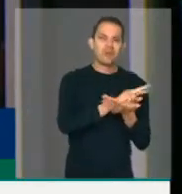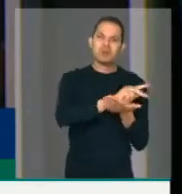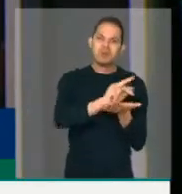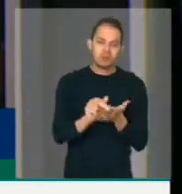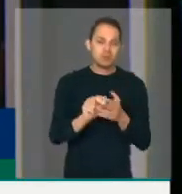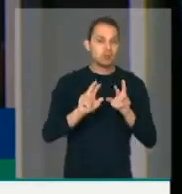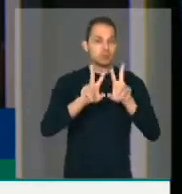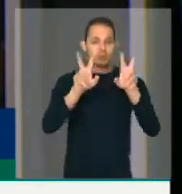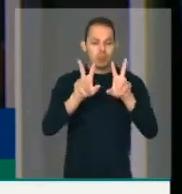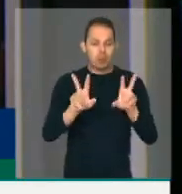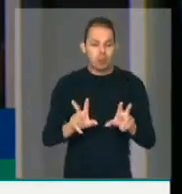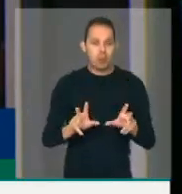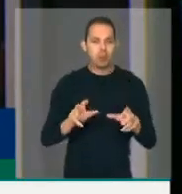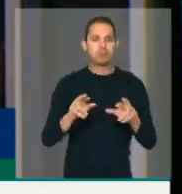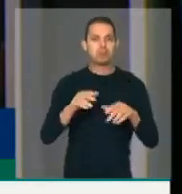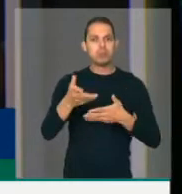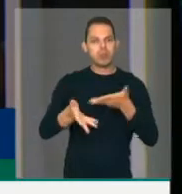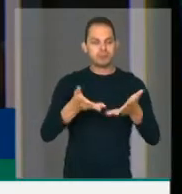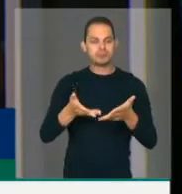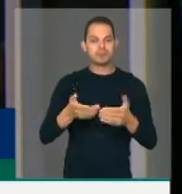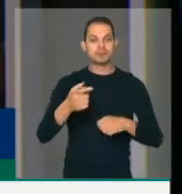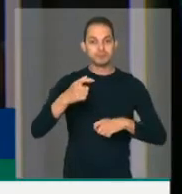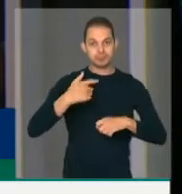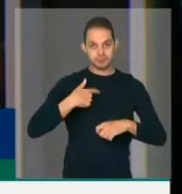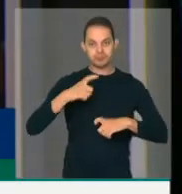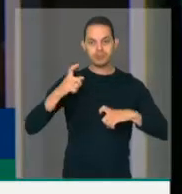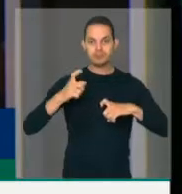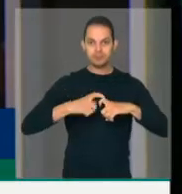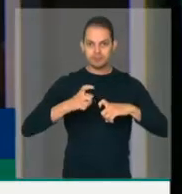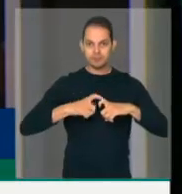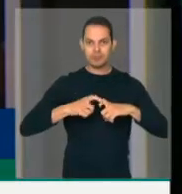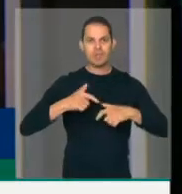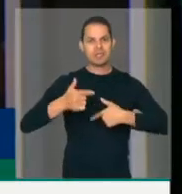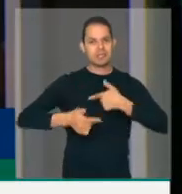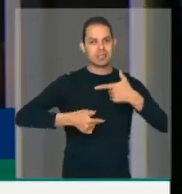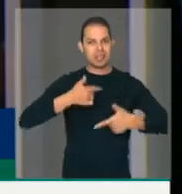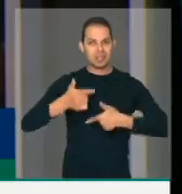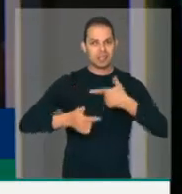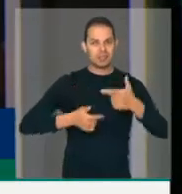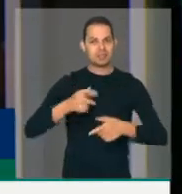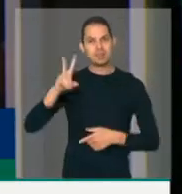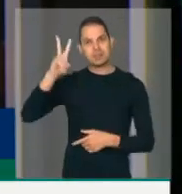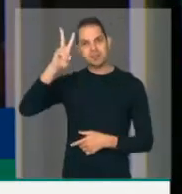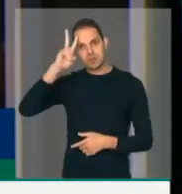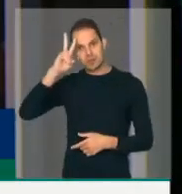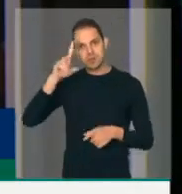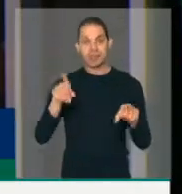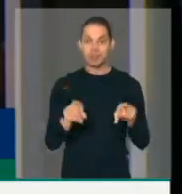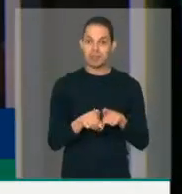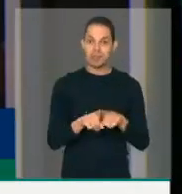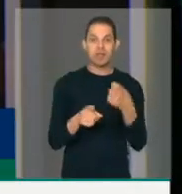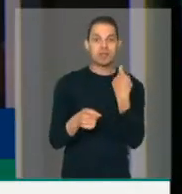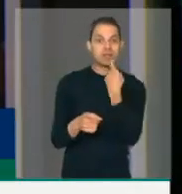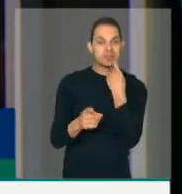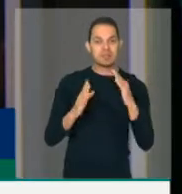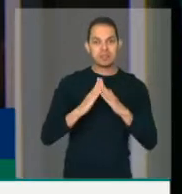mais. Eu sou médica atuante, trabalho segundas e sextas no